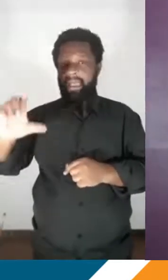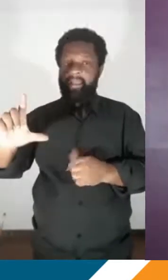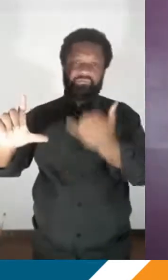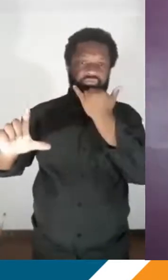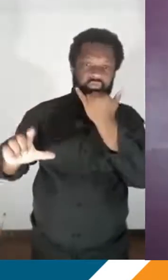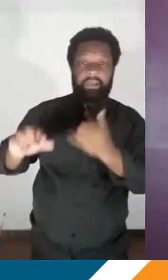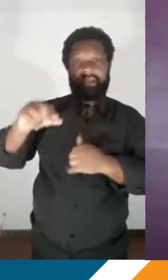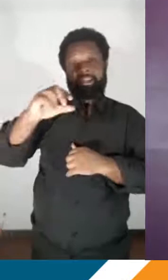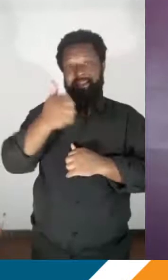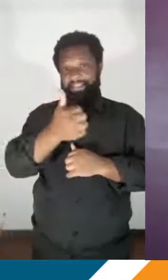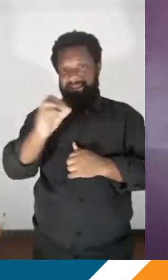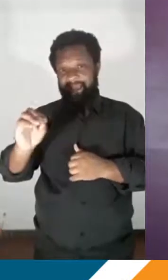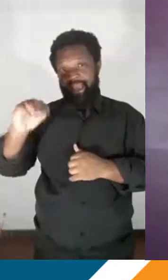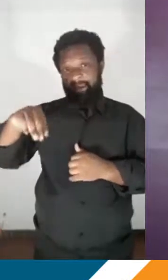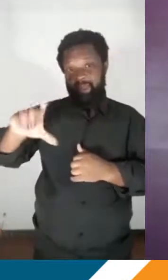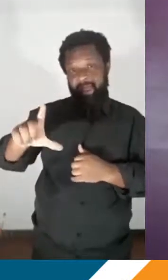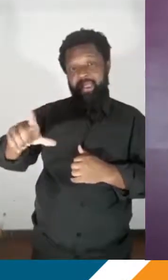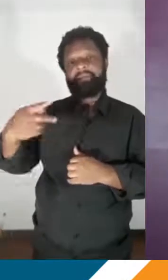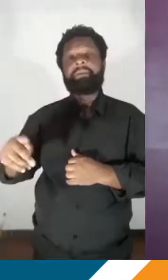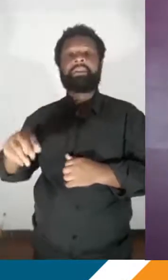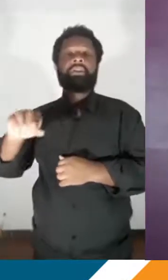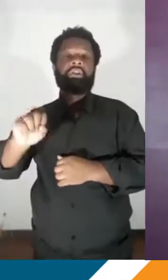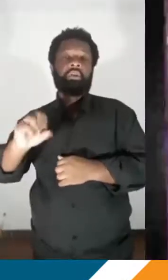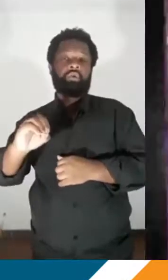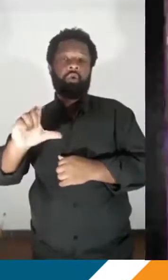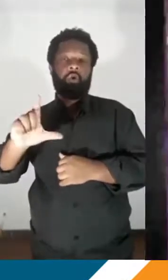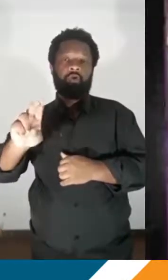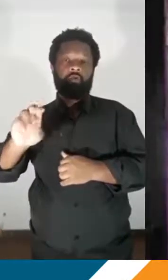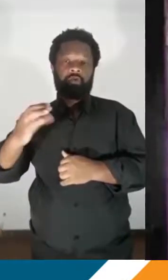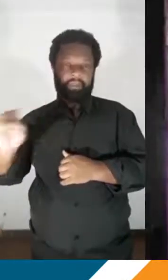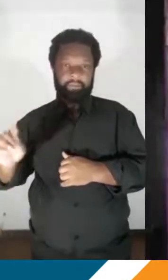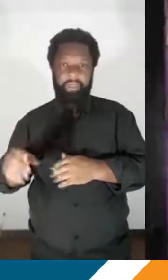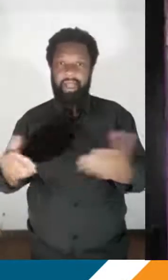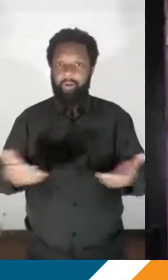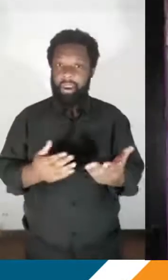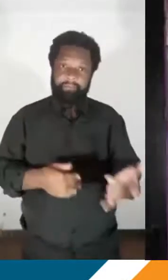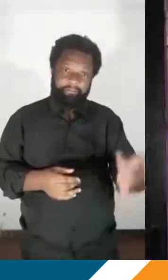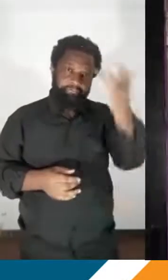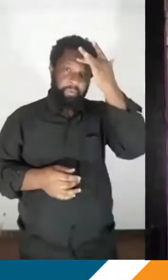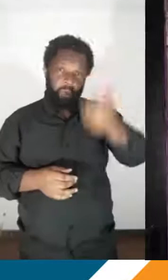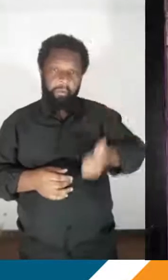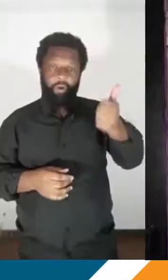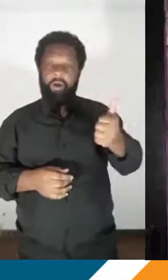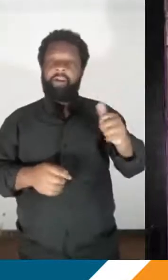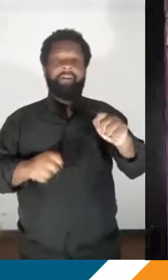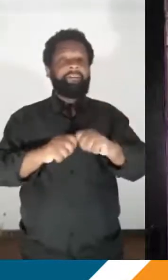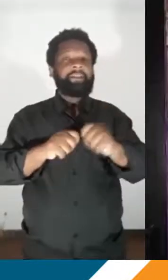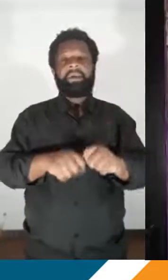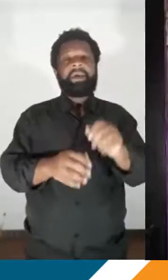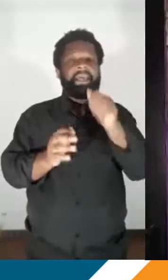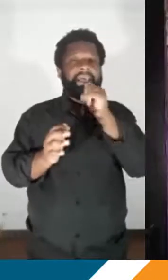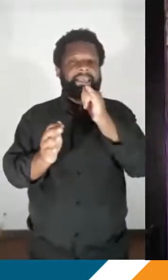ml, desculpa, 100 ml de solução. E para fixar melhor esse conteúdo, nós vamos